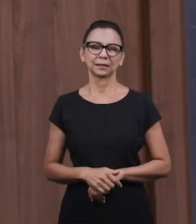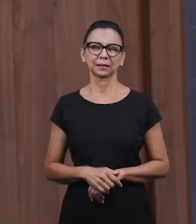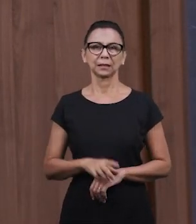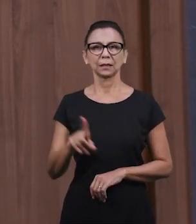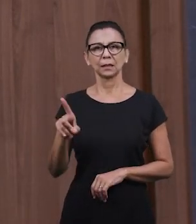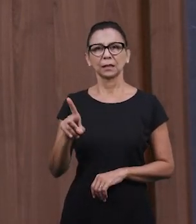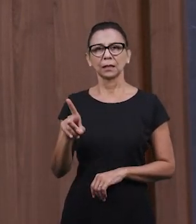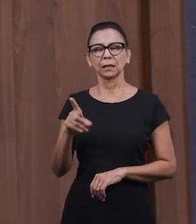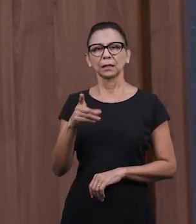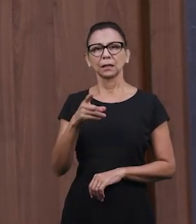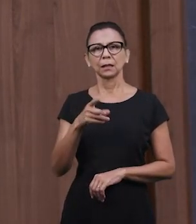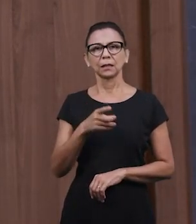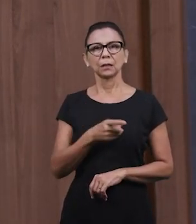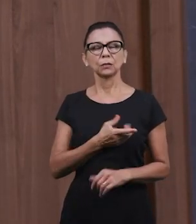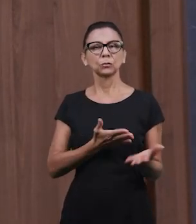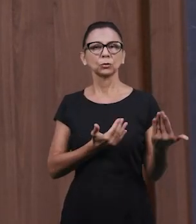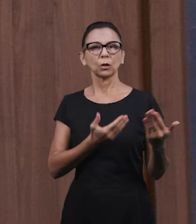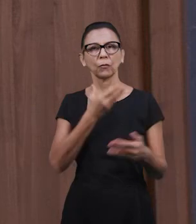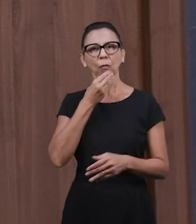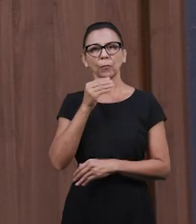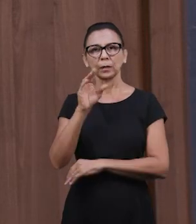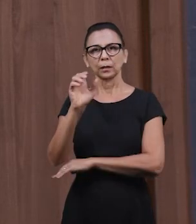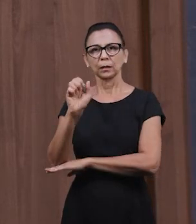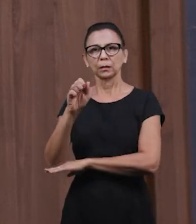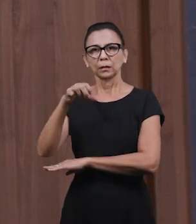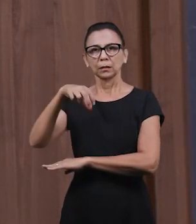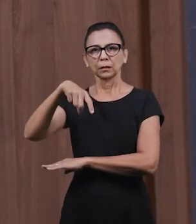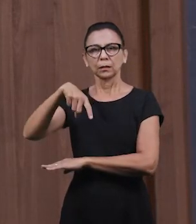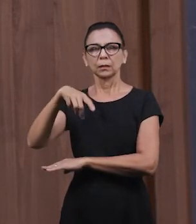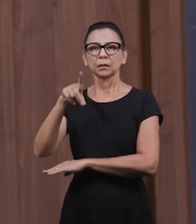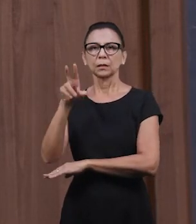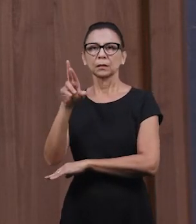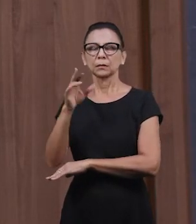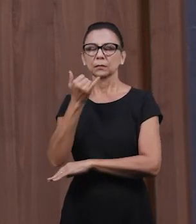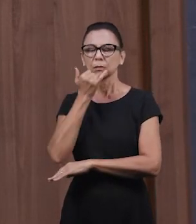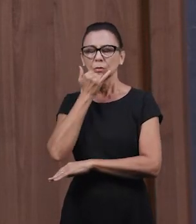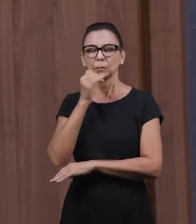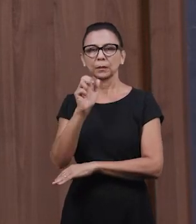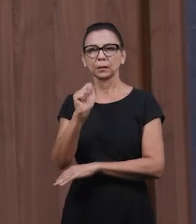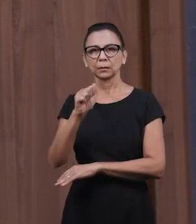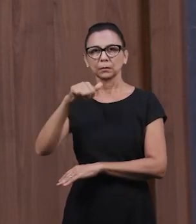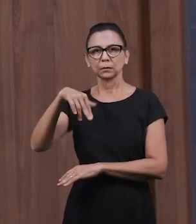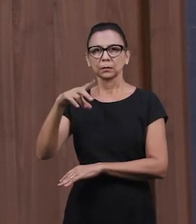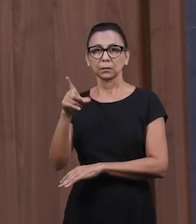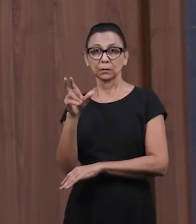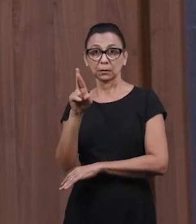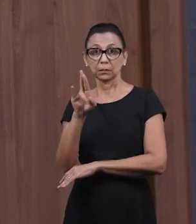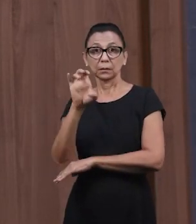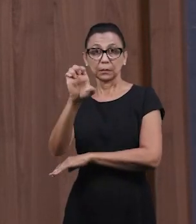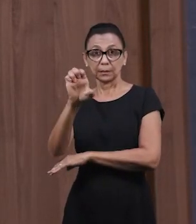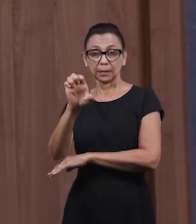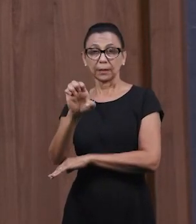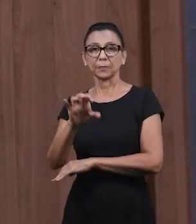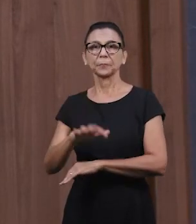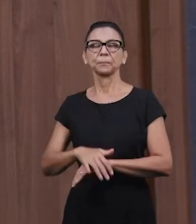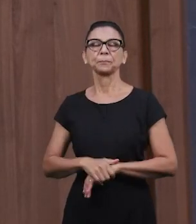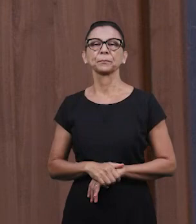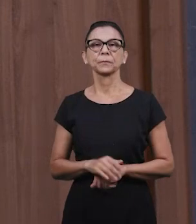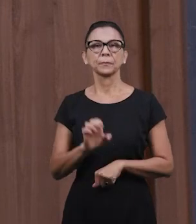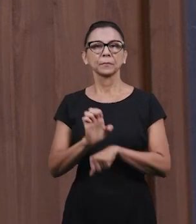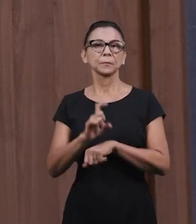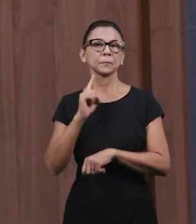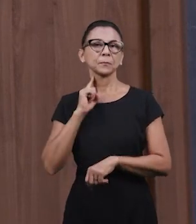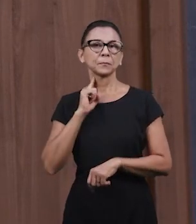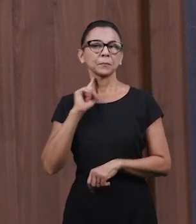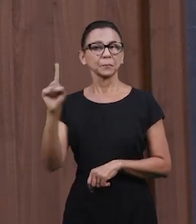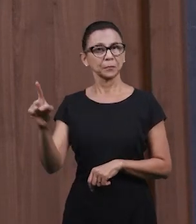o André, que é do grupo de obreiros da igreja de Frei Inocêncio, no estado de Minas Gerais, o